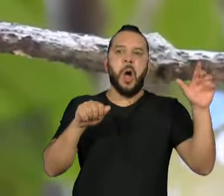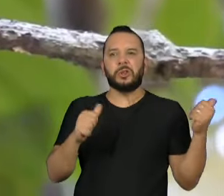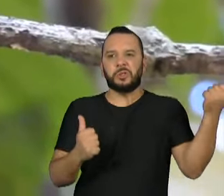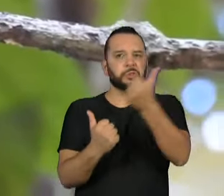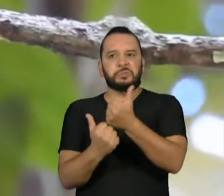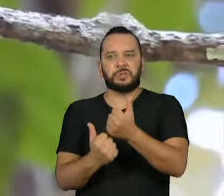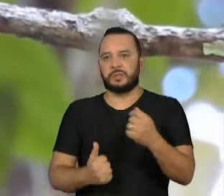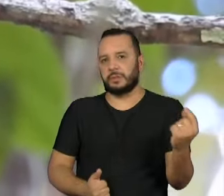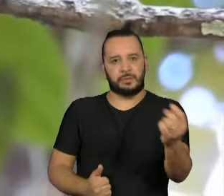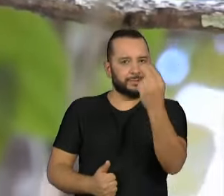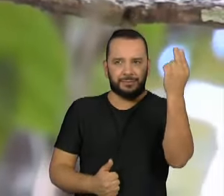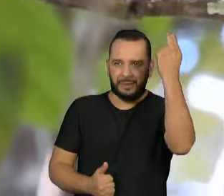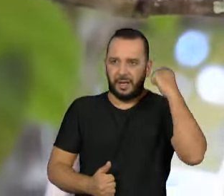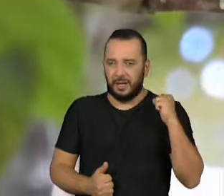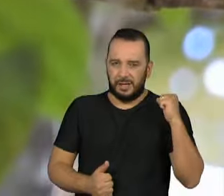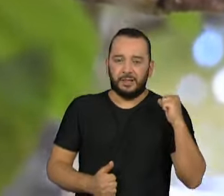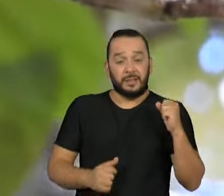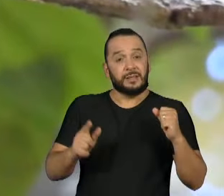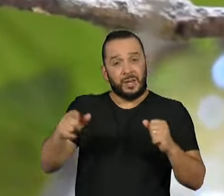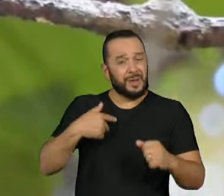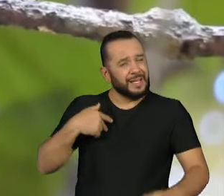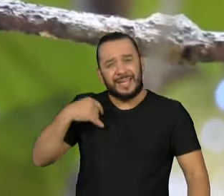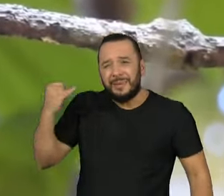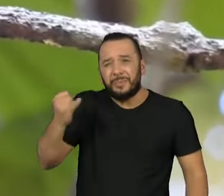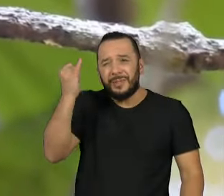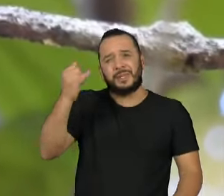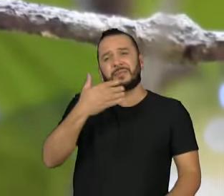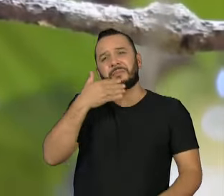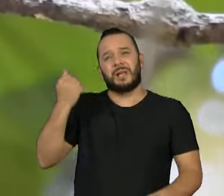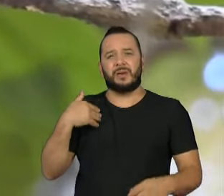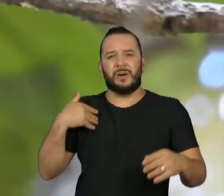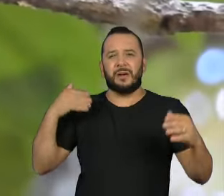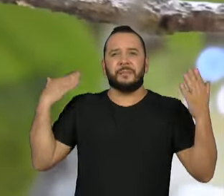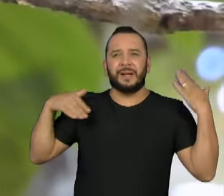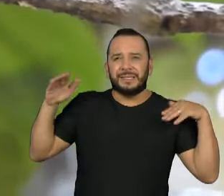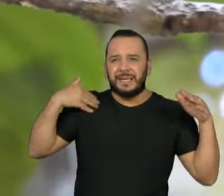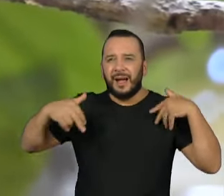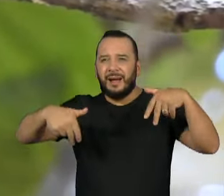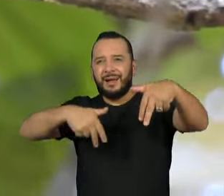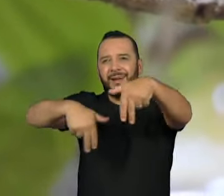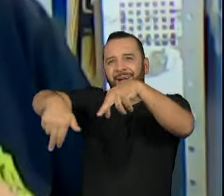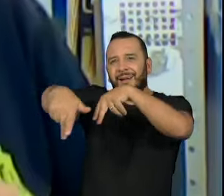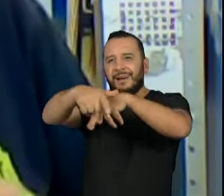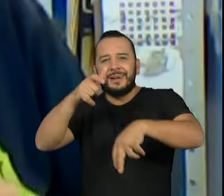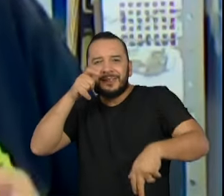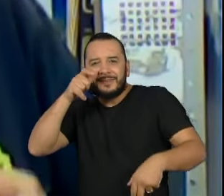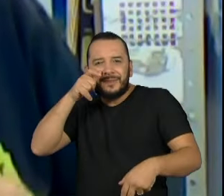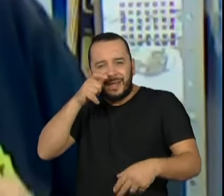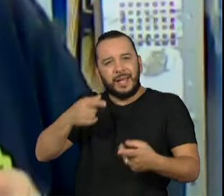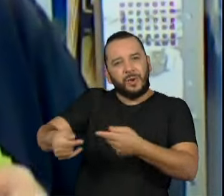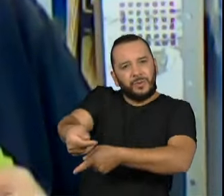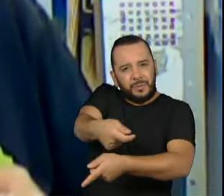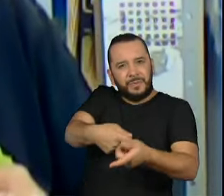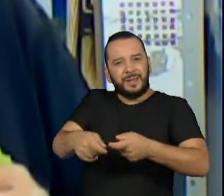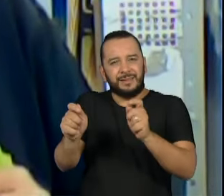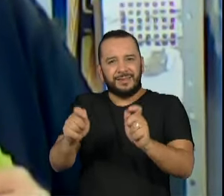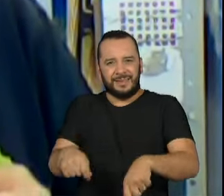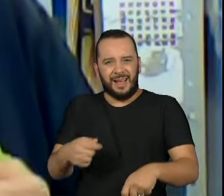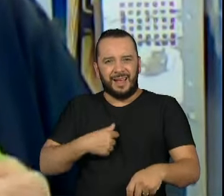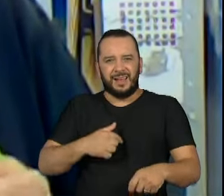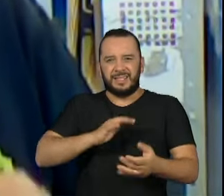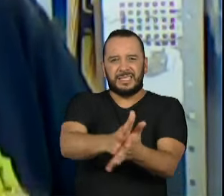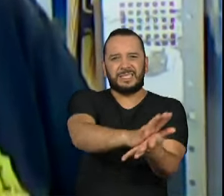dessa região seria um ecoturismo, né? A gente tem que potencializar a cultura que o Acre tem, potencializar a